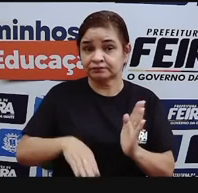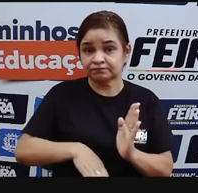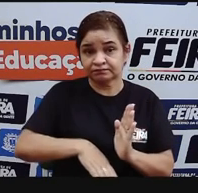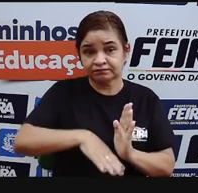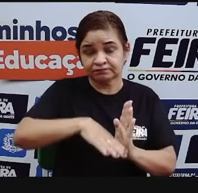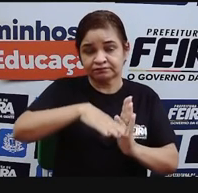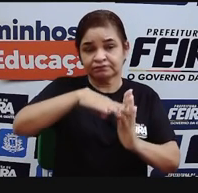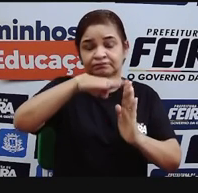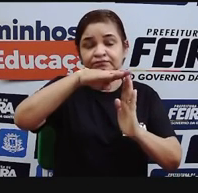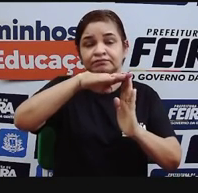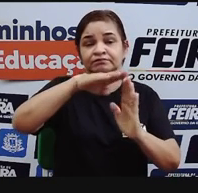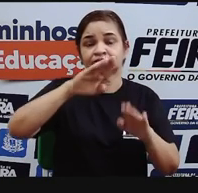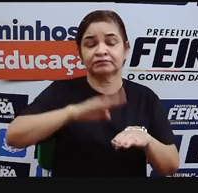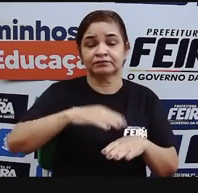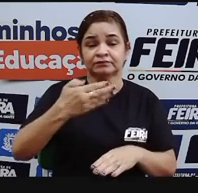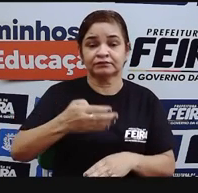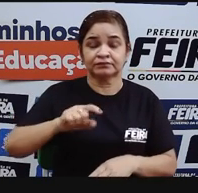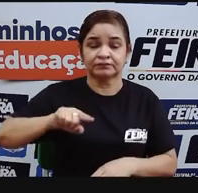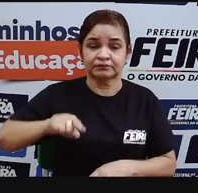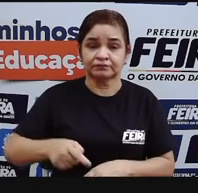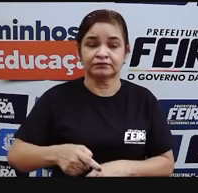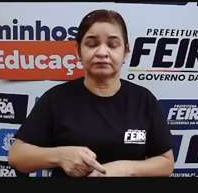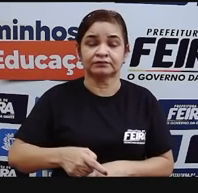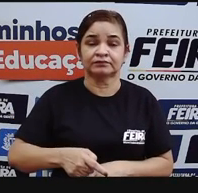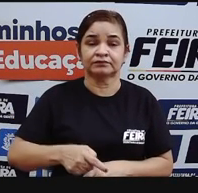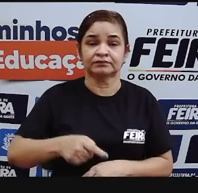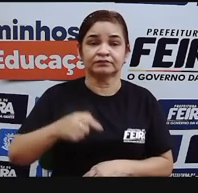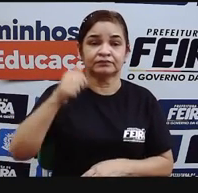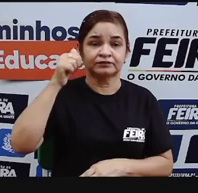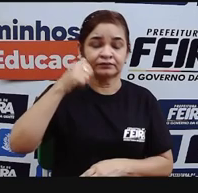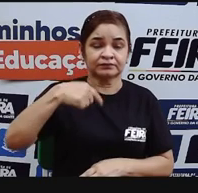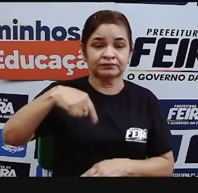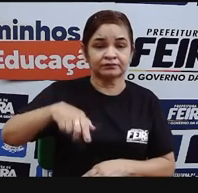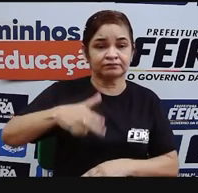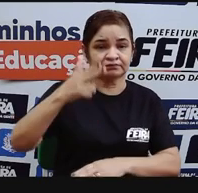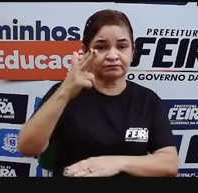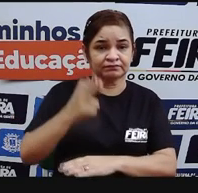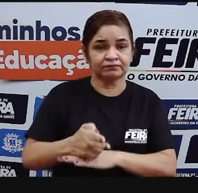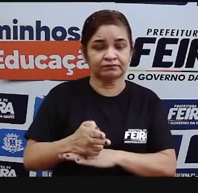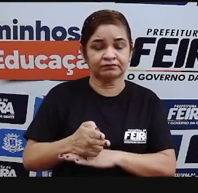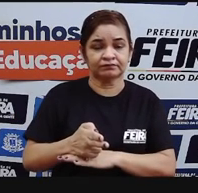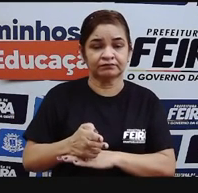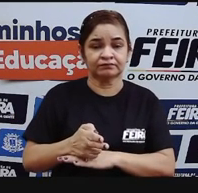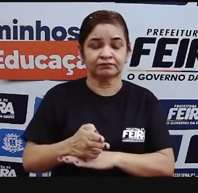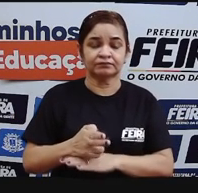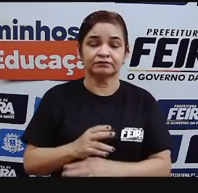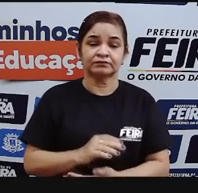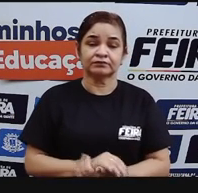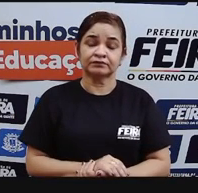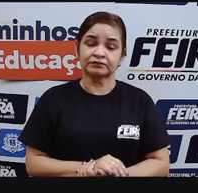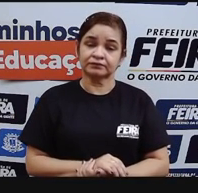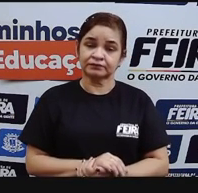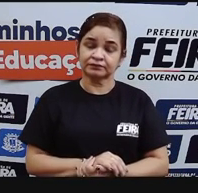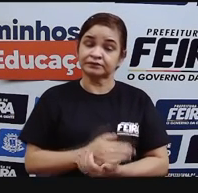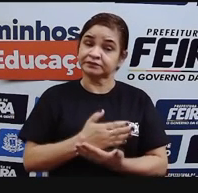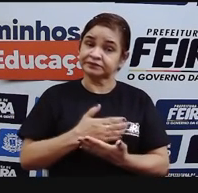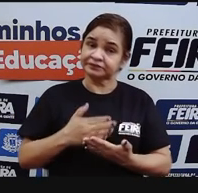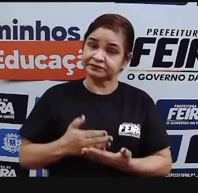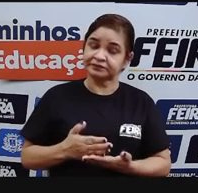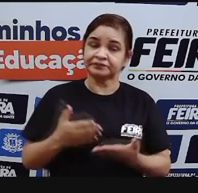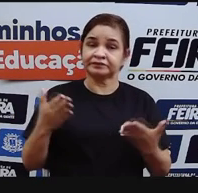mil denúncias de mulheres que foram vitimadas por arma de fogo nessas lutas aí